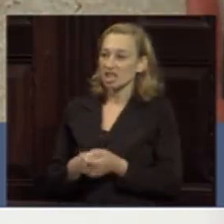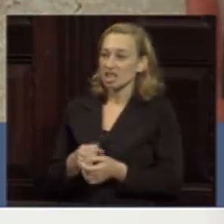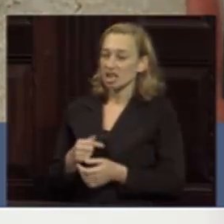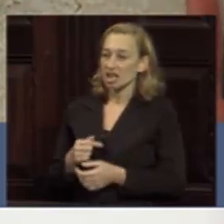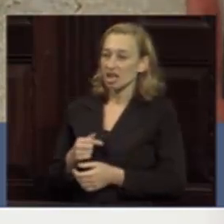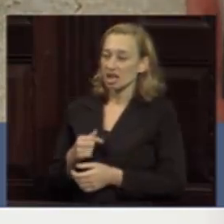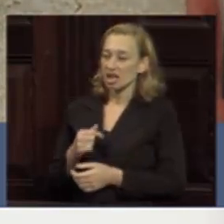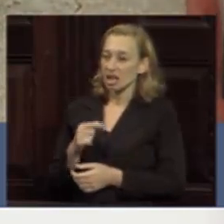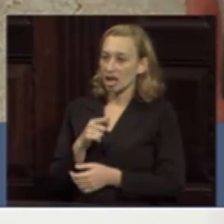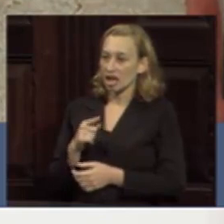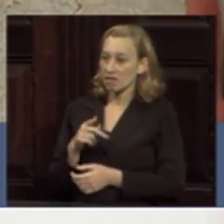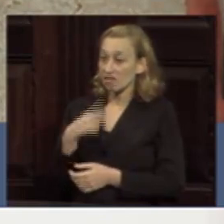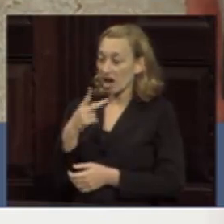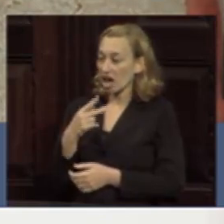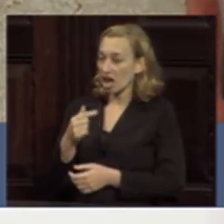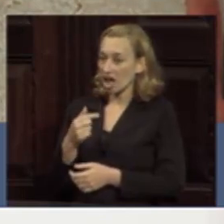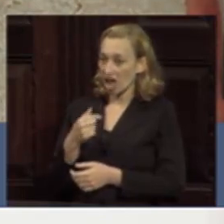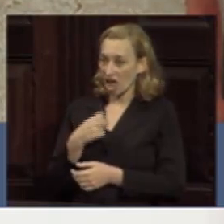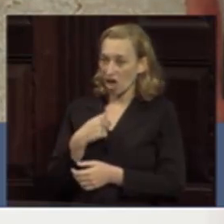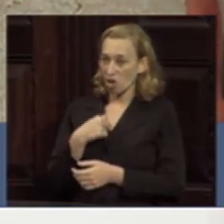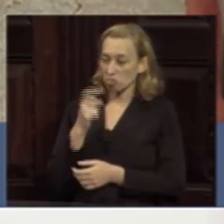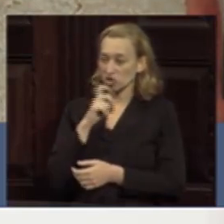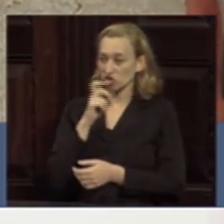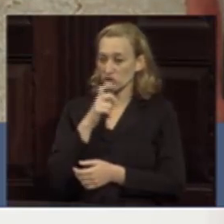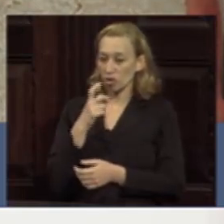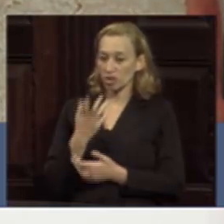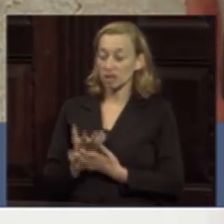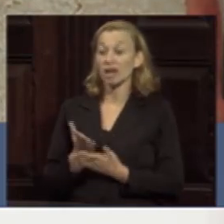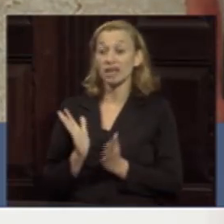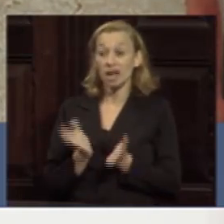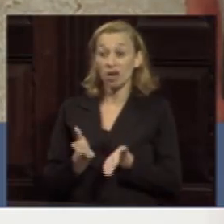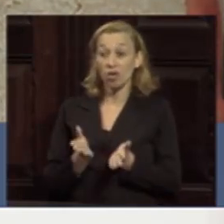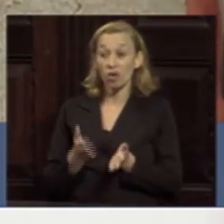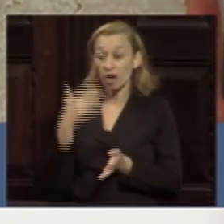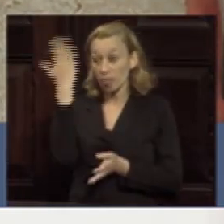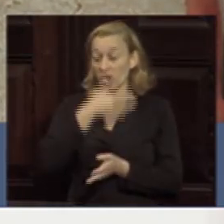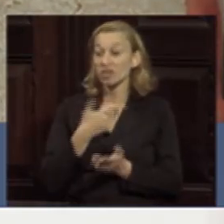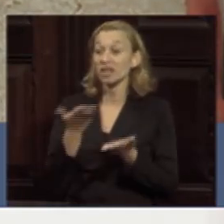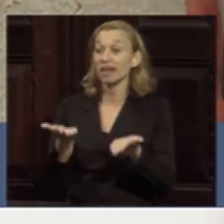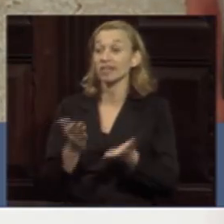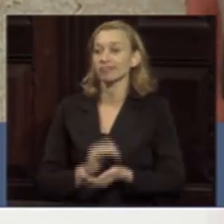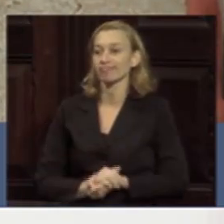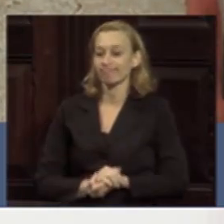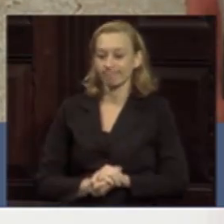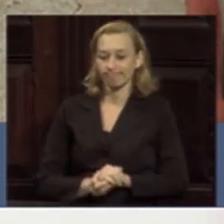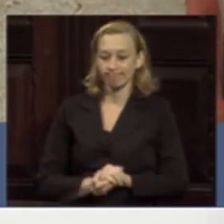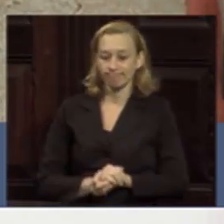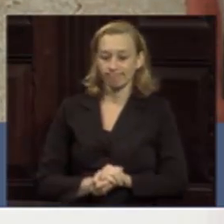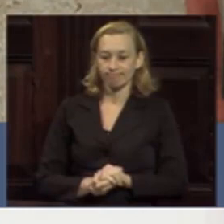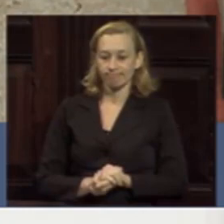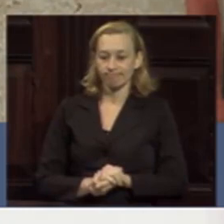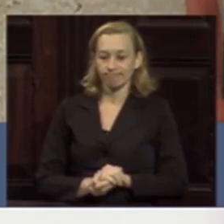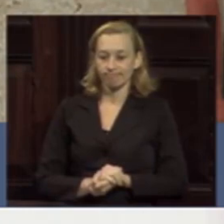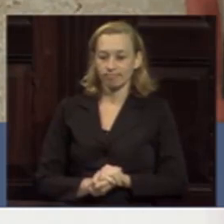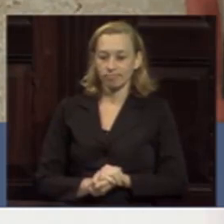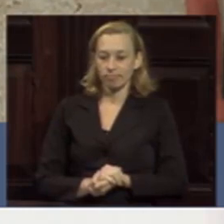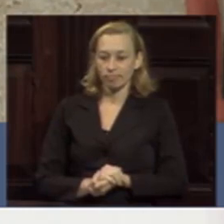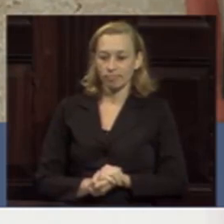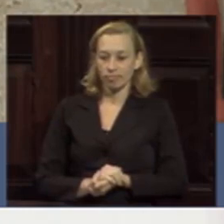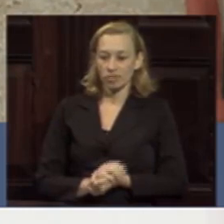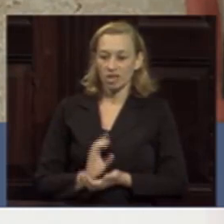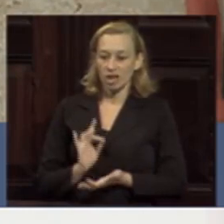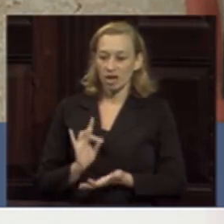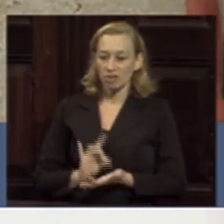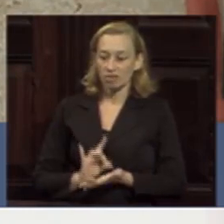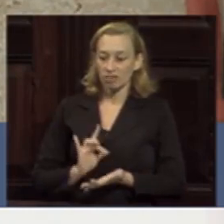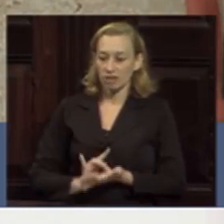fatos comprovaram quem dizia a verdade, senhor presidente. É isso aí. A vida pode não ser